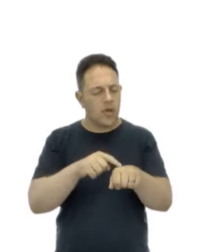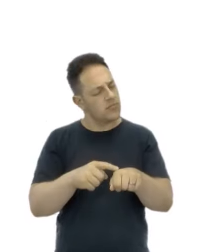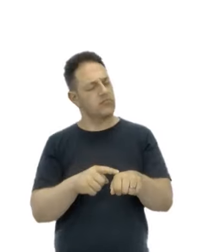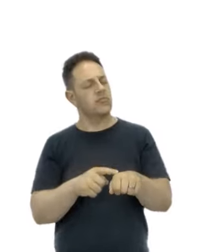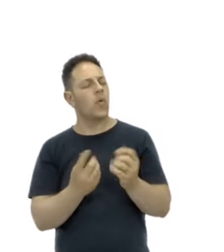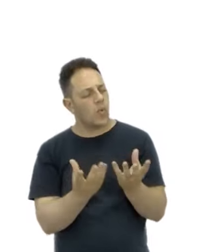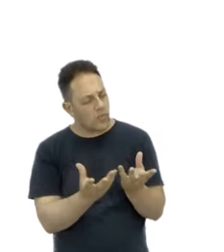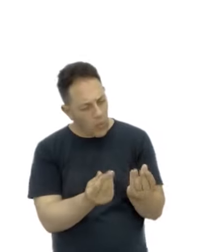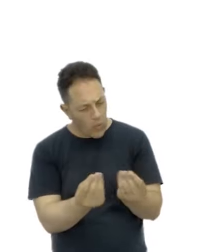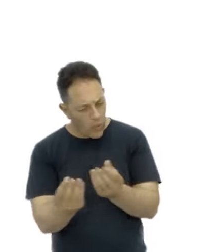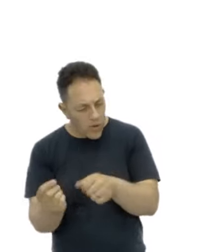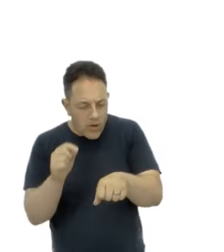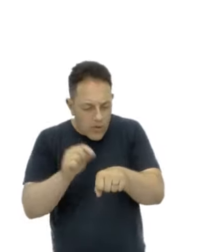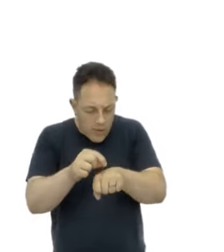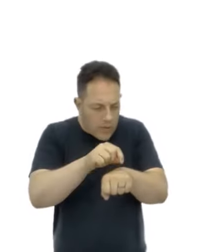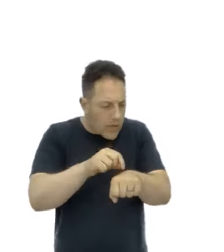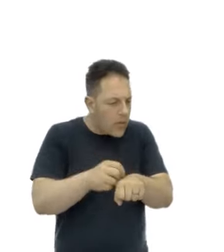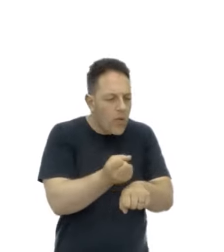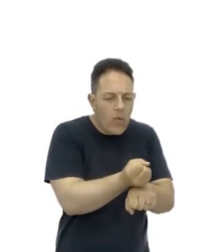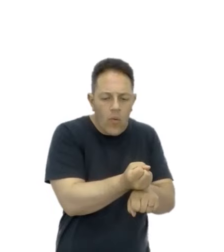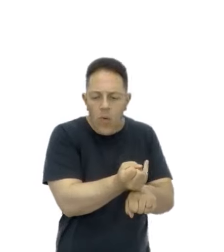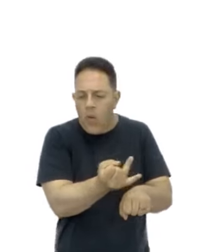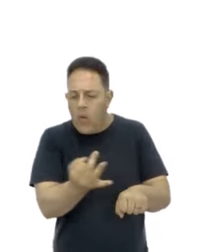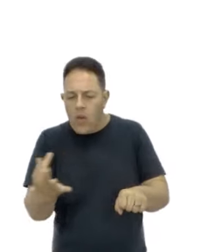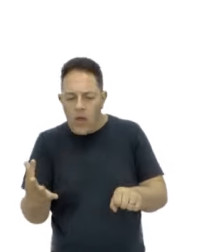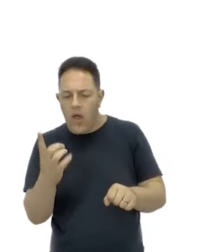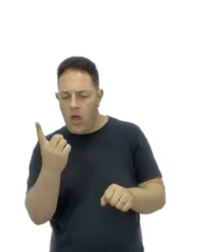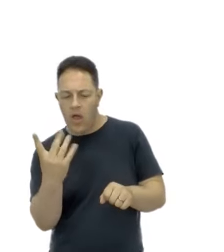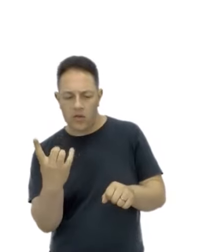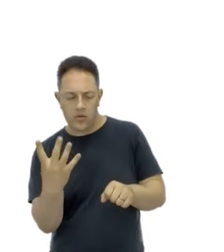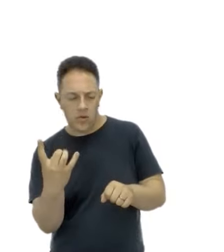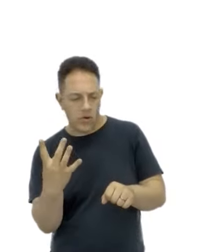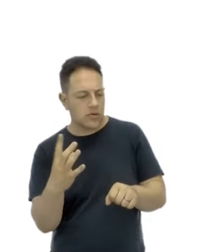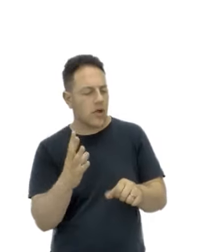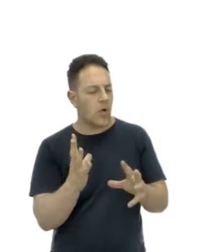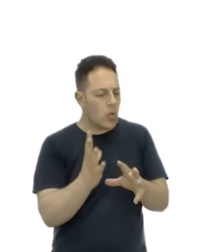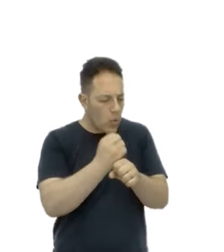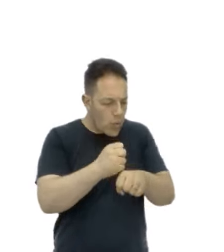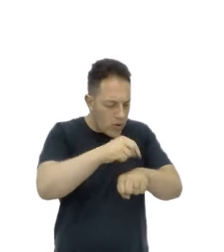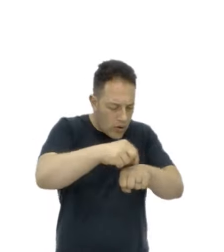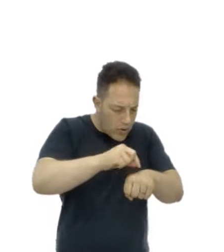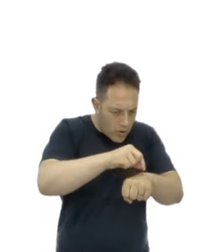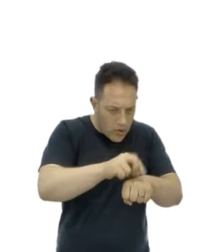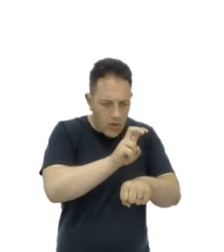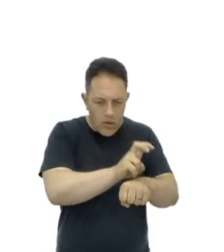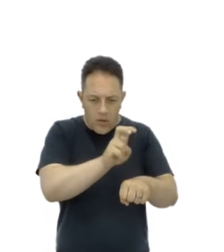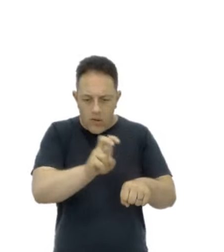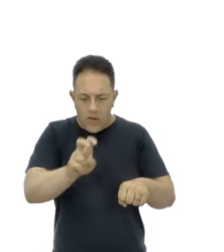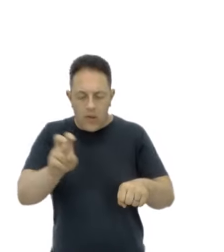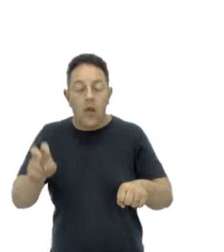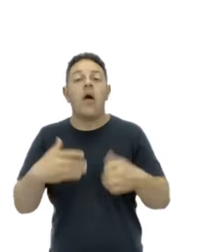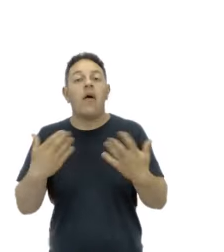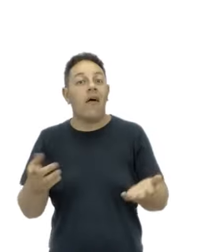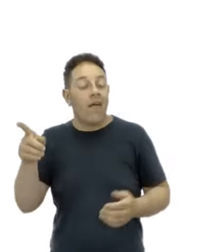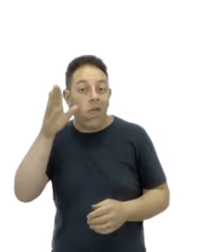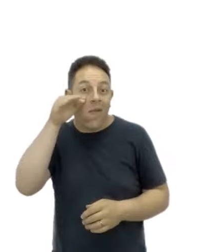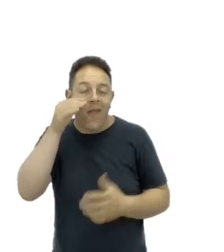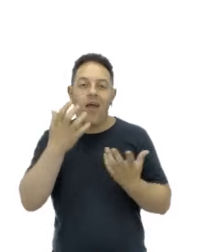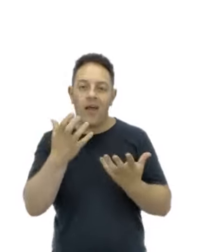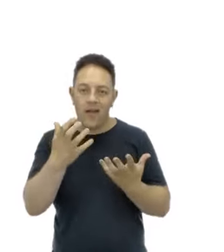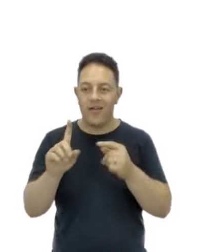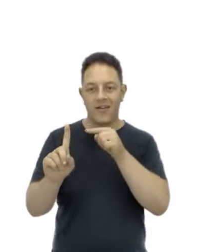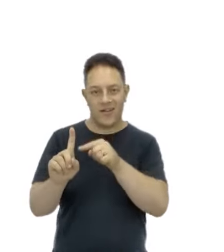descobrir quantas pintinhas tinham as 14 joaninhas encontradas. Eita, Rafael curioso.